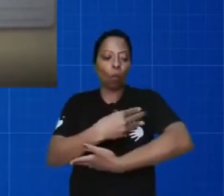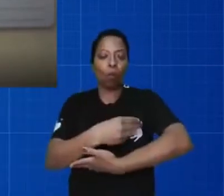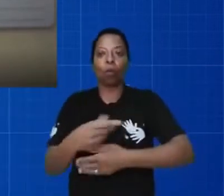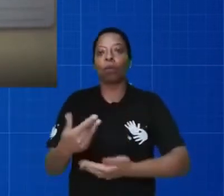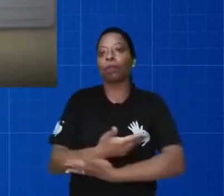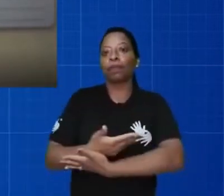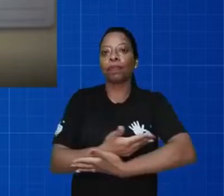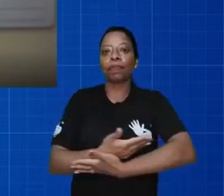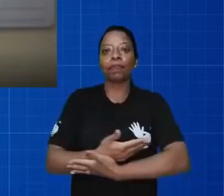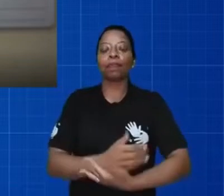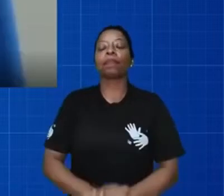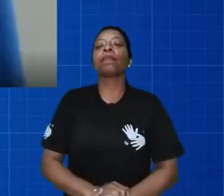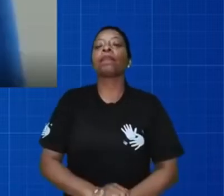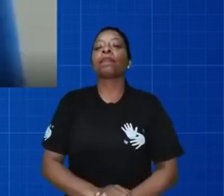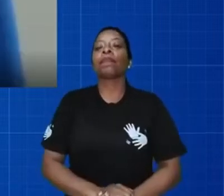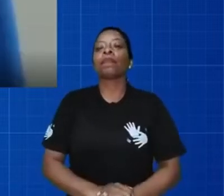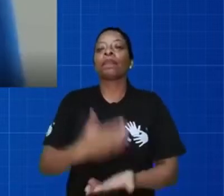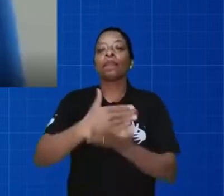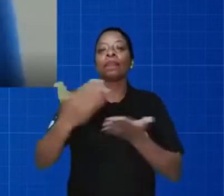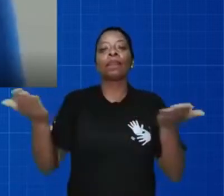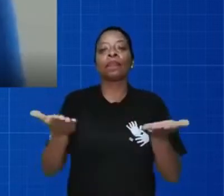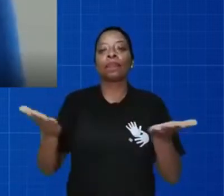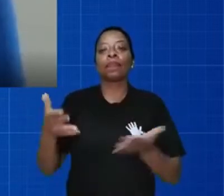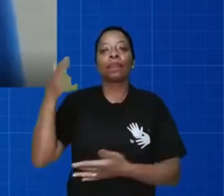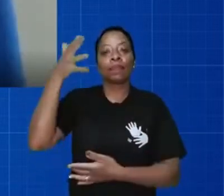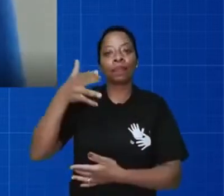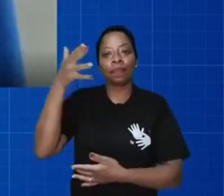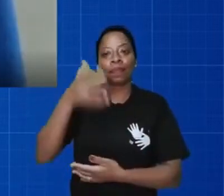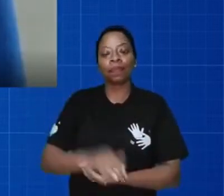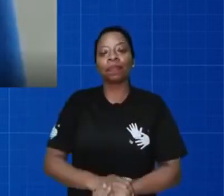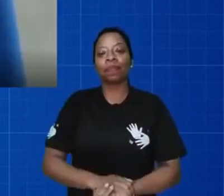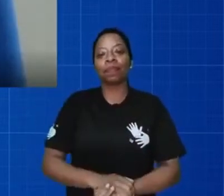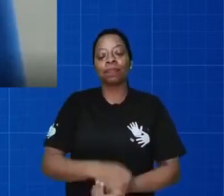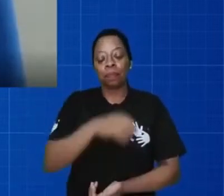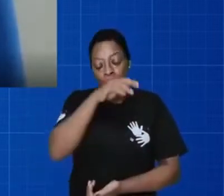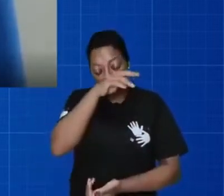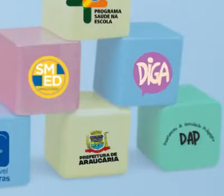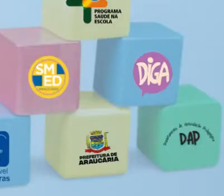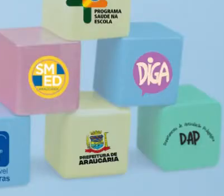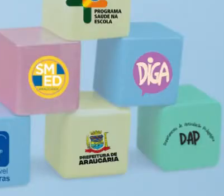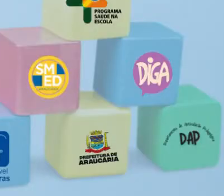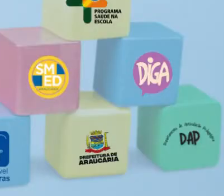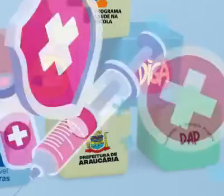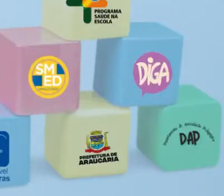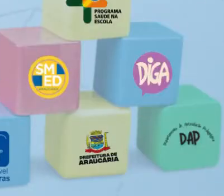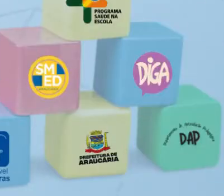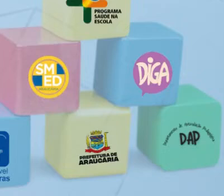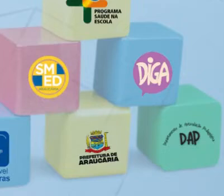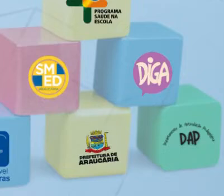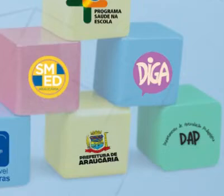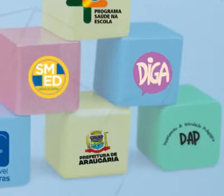materno. Vamos iniciar agora, então, as apresentações. Márcia, é com você.